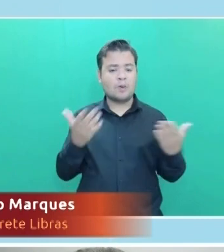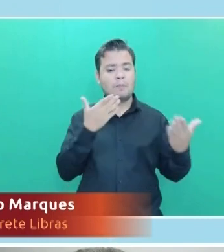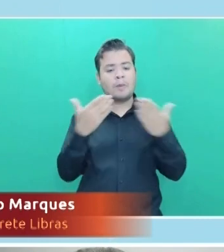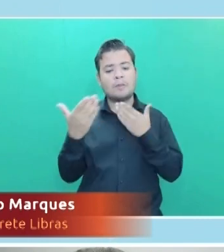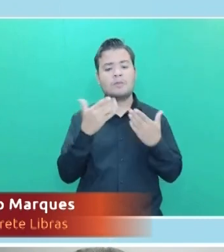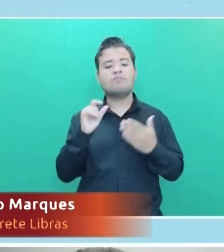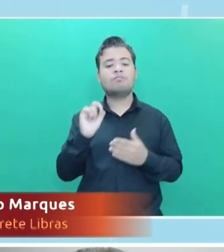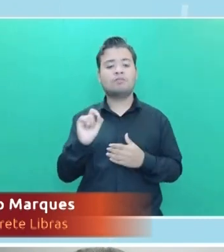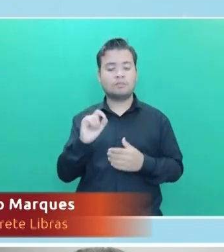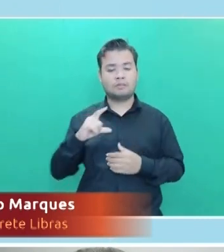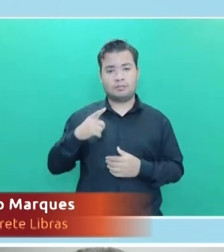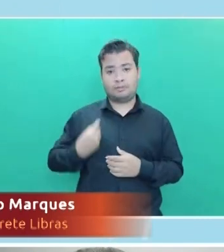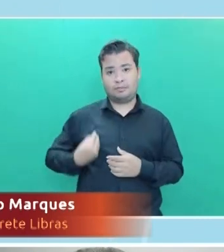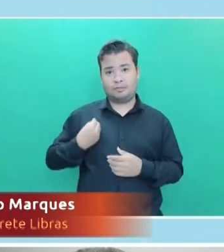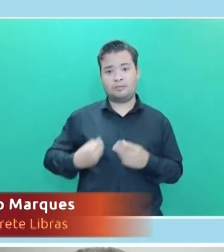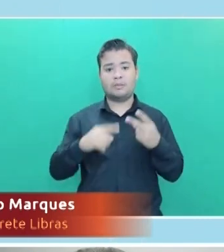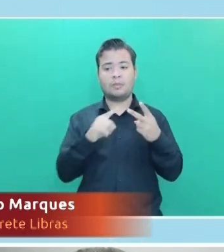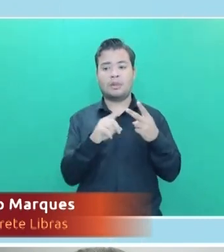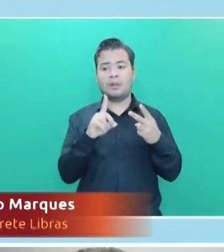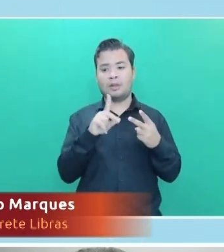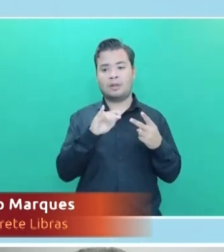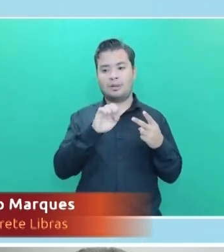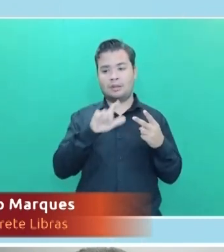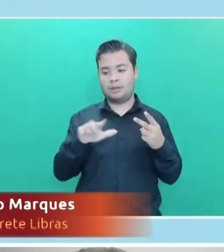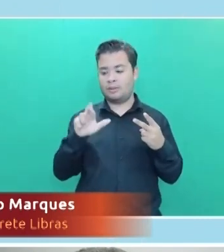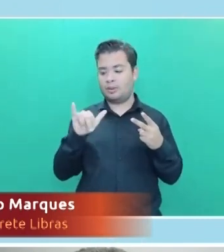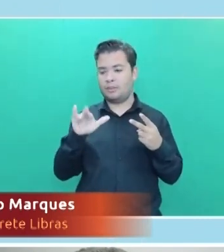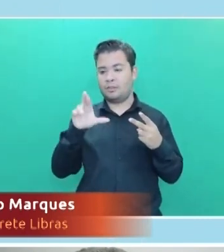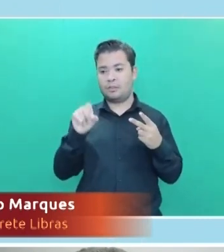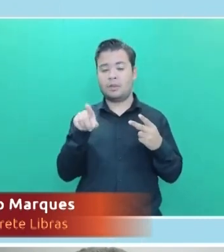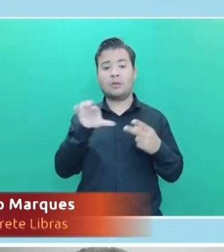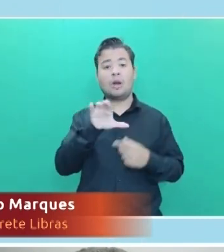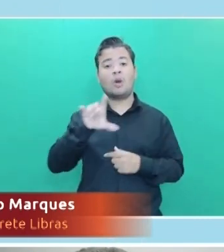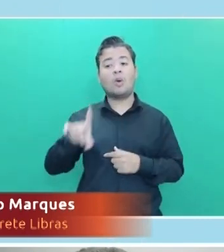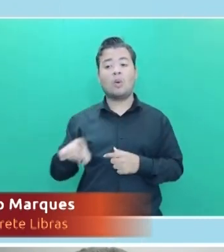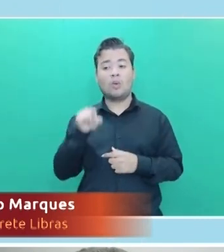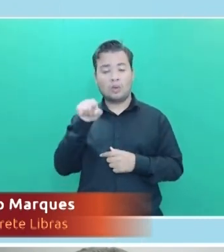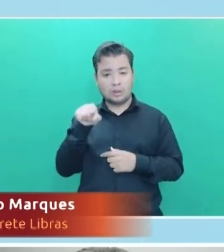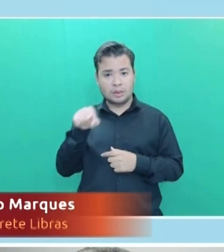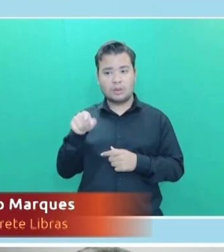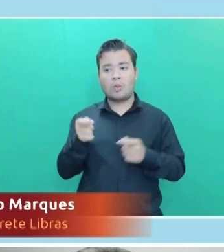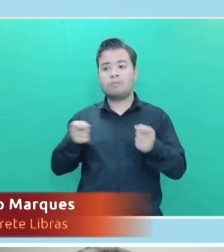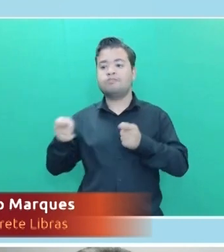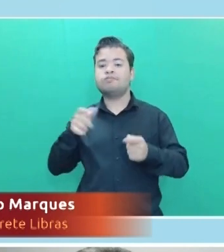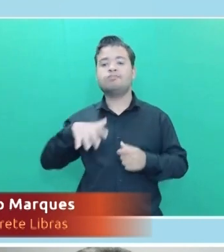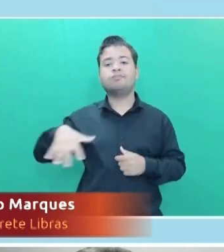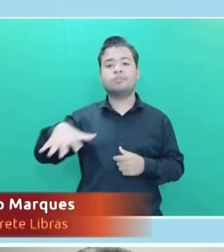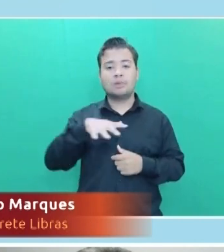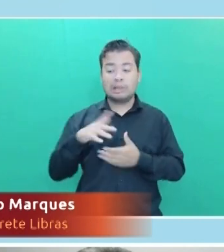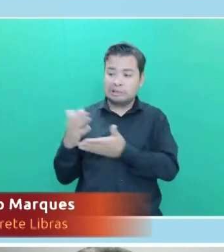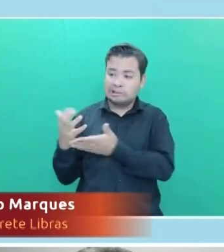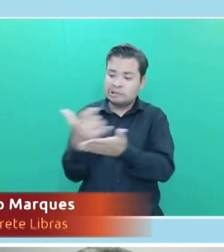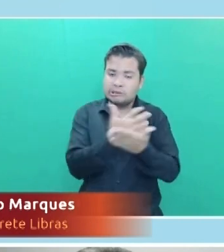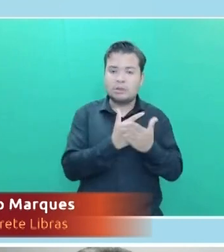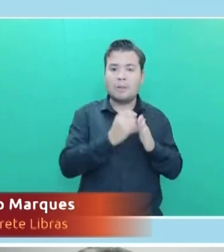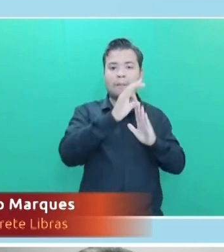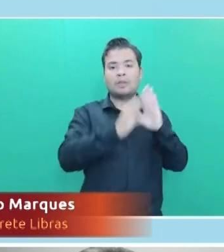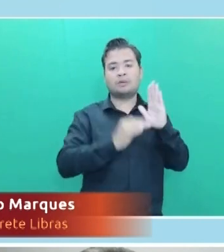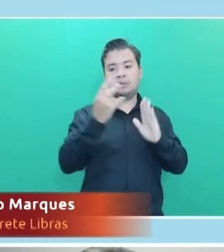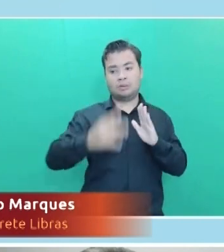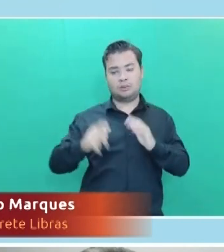Daniel Ribeiro, coordenador operacional do Censo 2022 em Goiás, e também o Manajé Carajá, que é